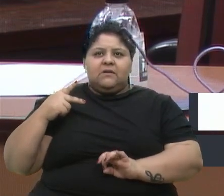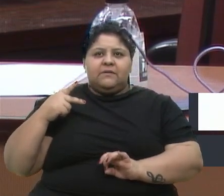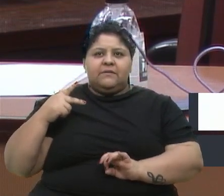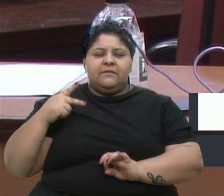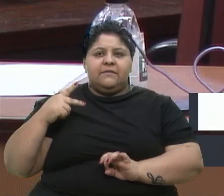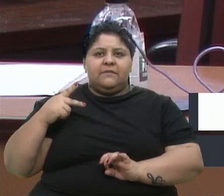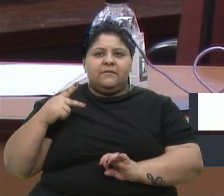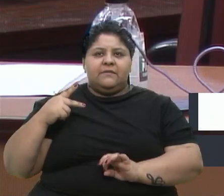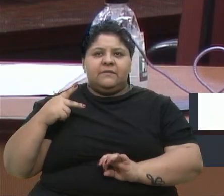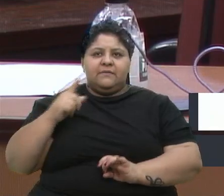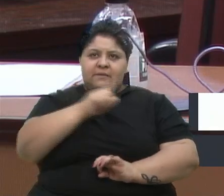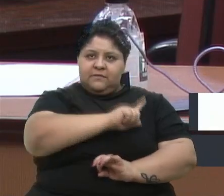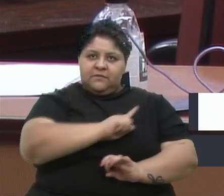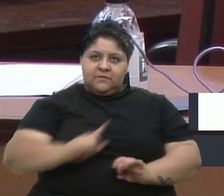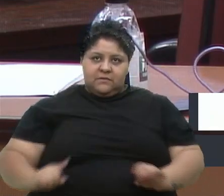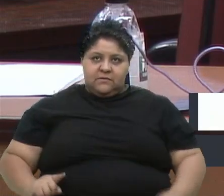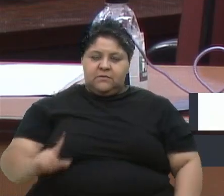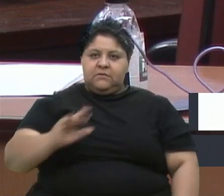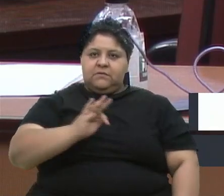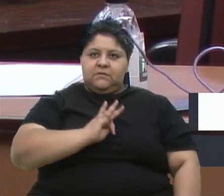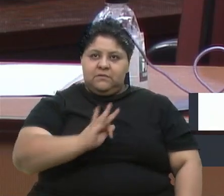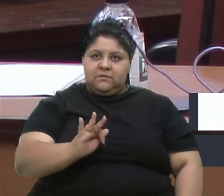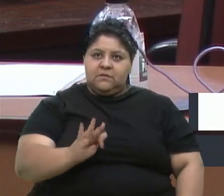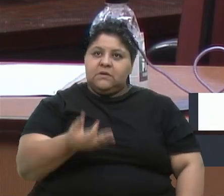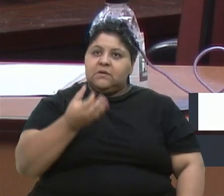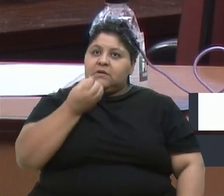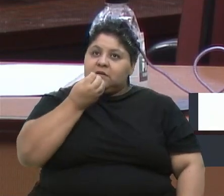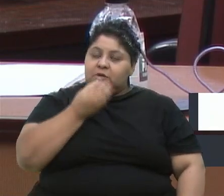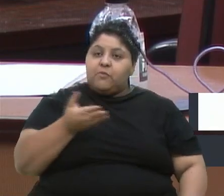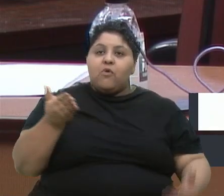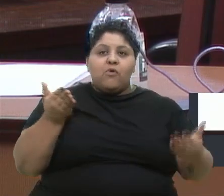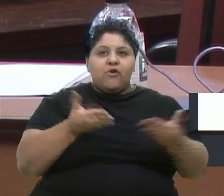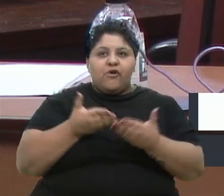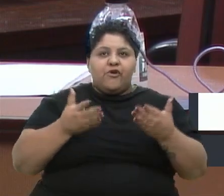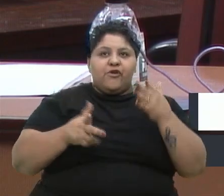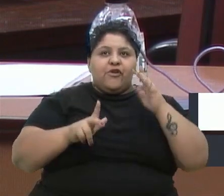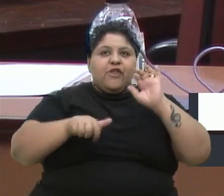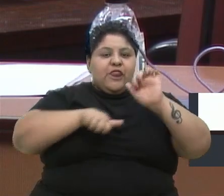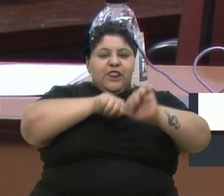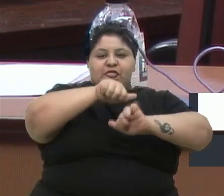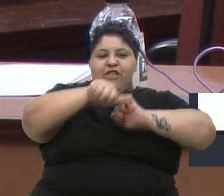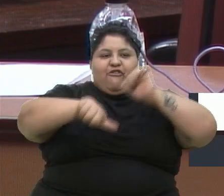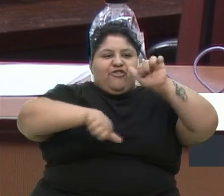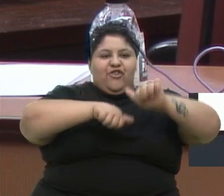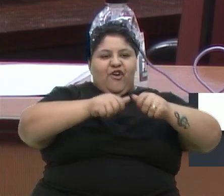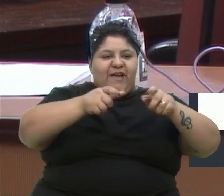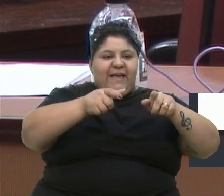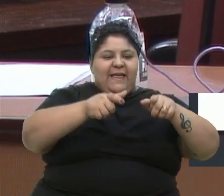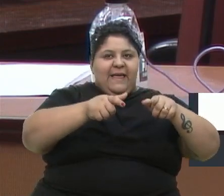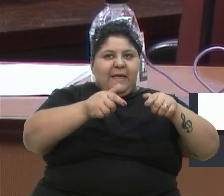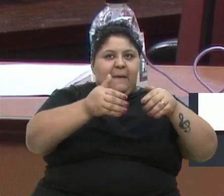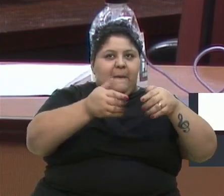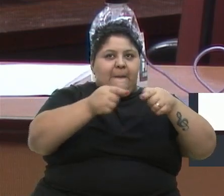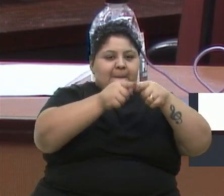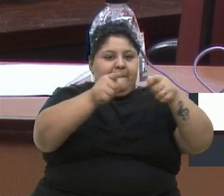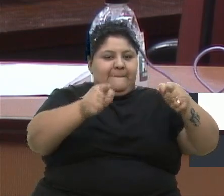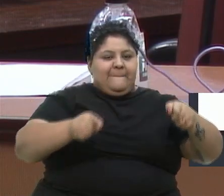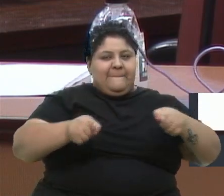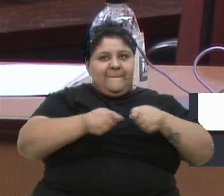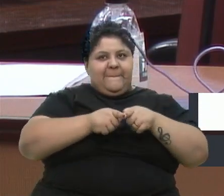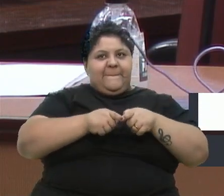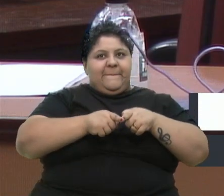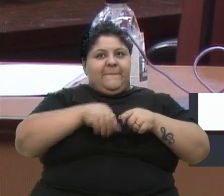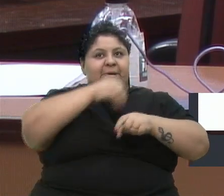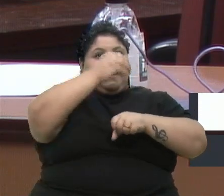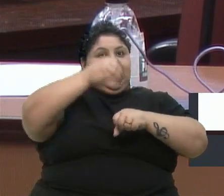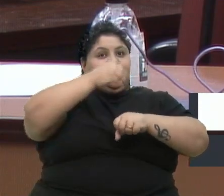do governo federal, que bom que agora não se troca mais barra de ouro, né, para a construção de uma escola, né, se